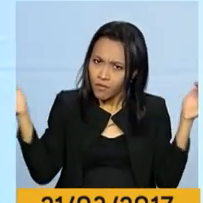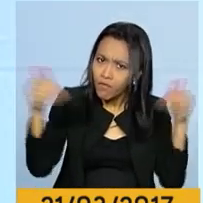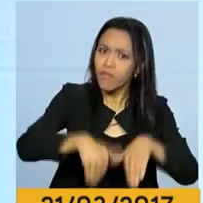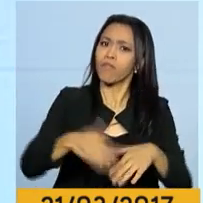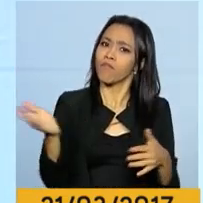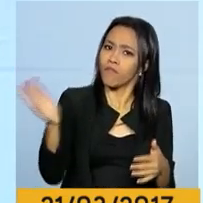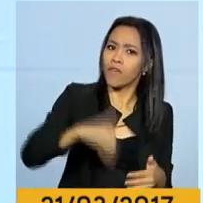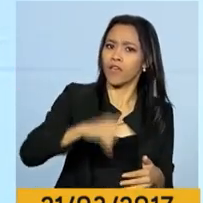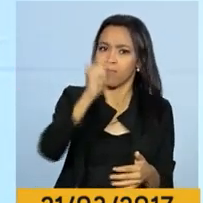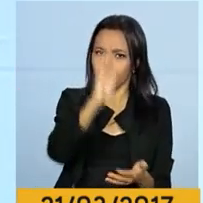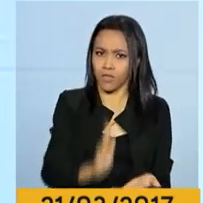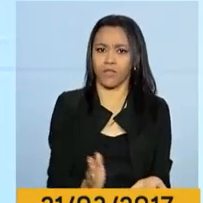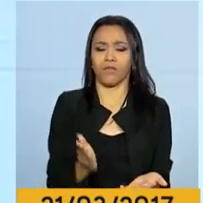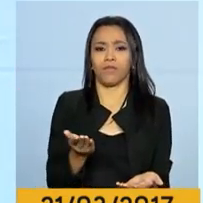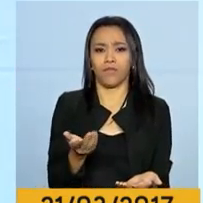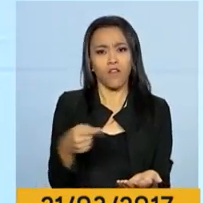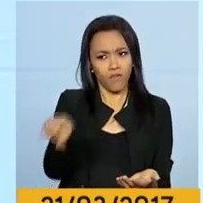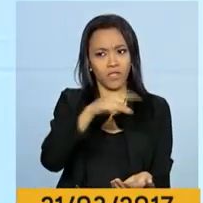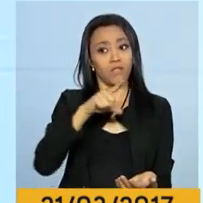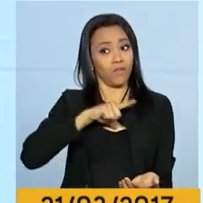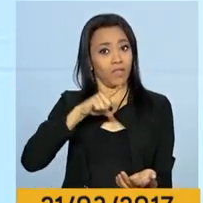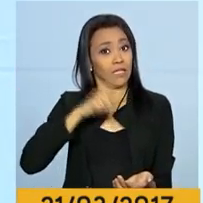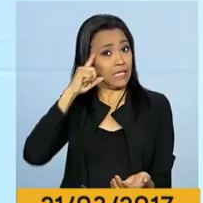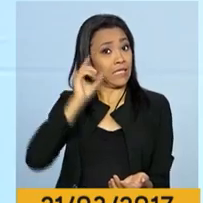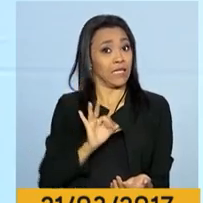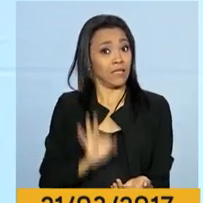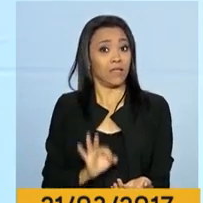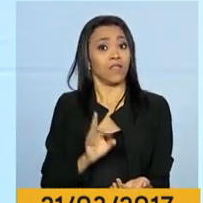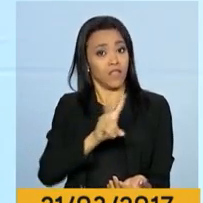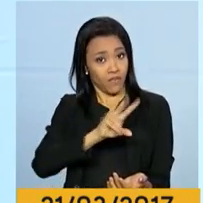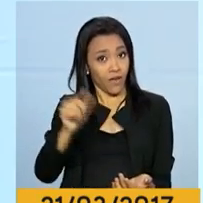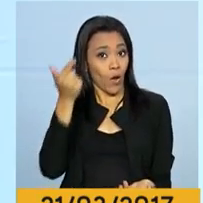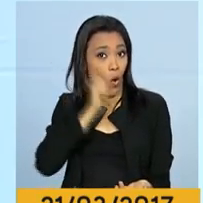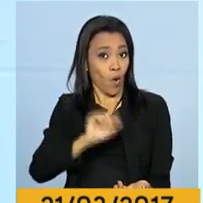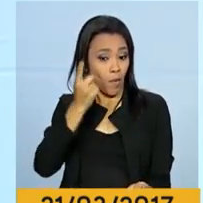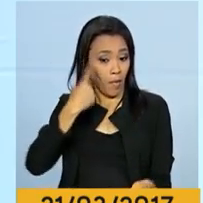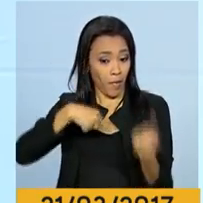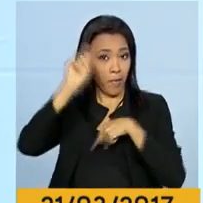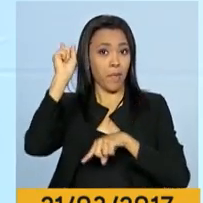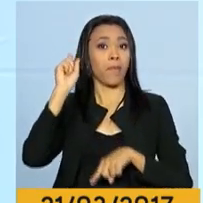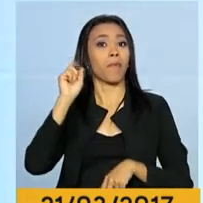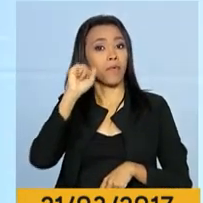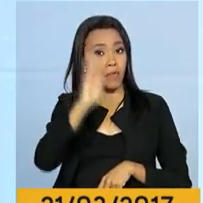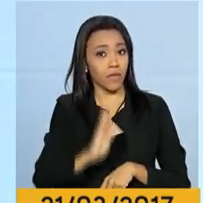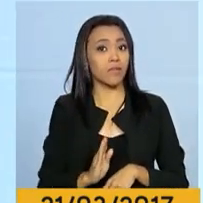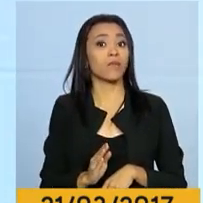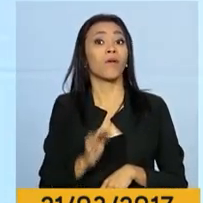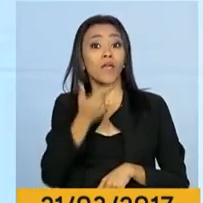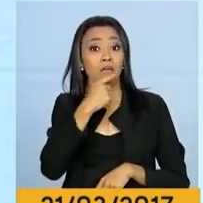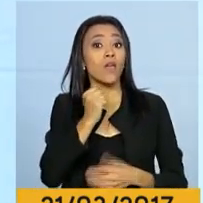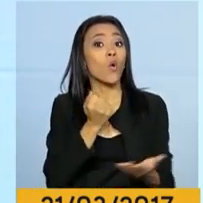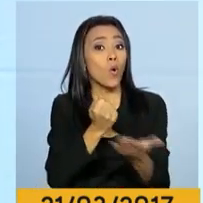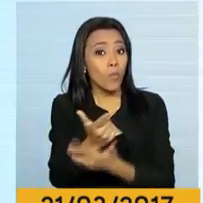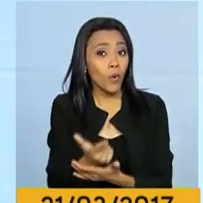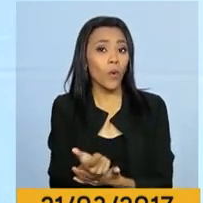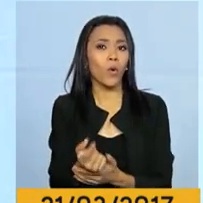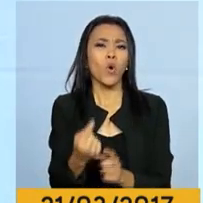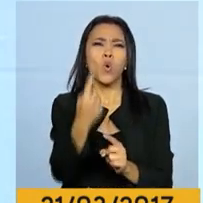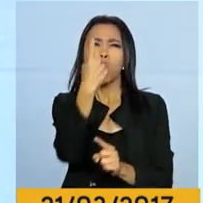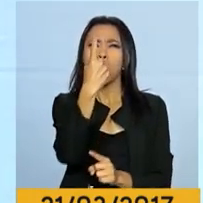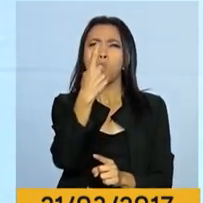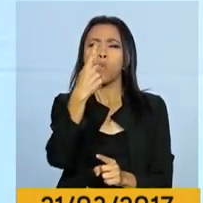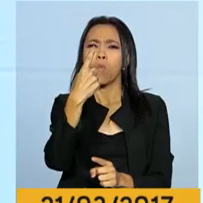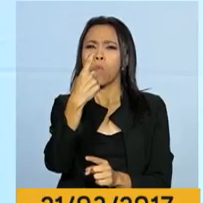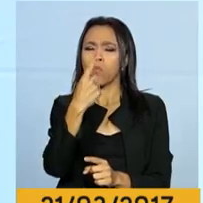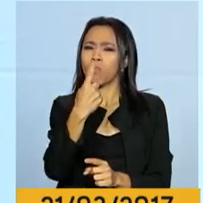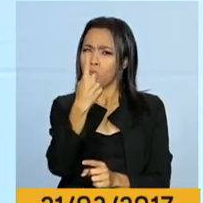terão a mais absoluta convicção lá adiante de que sairão ganhando. Aliás, quem comprou a ação da Petrobras, há um ano e meio atrás, mais